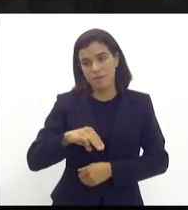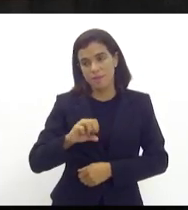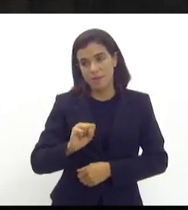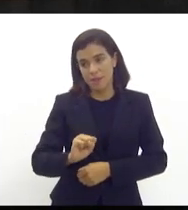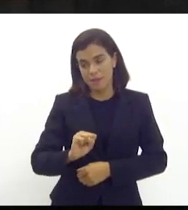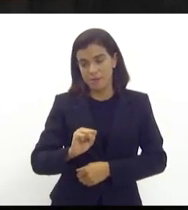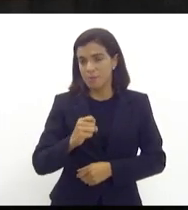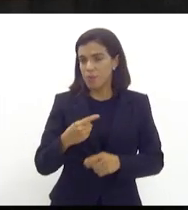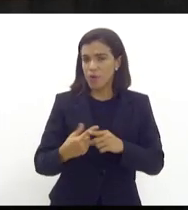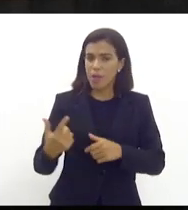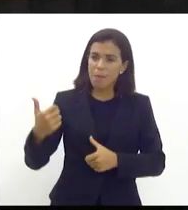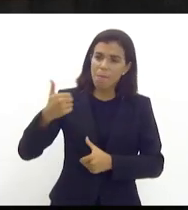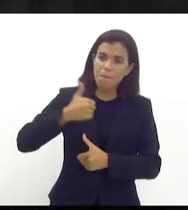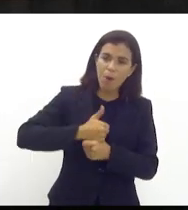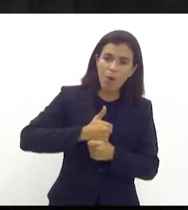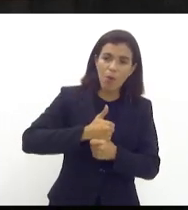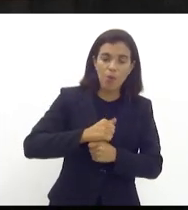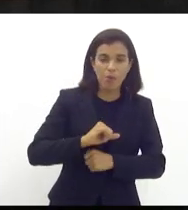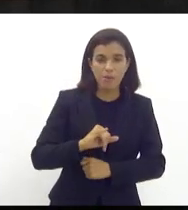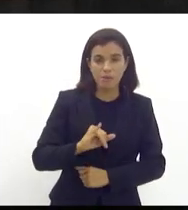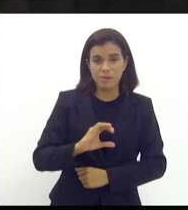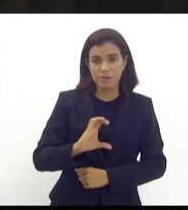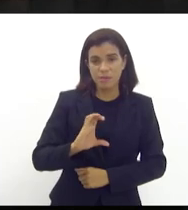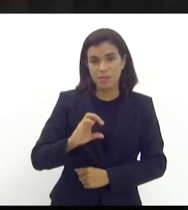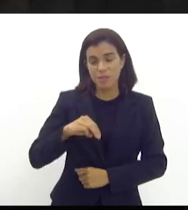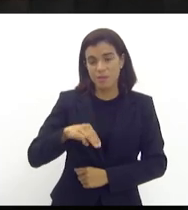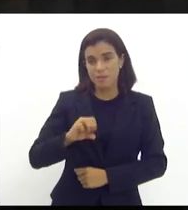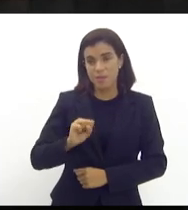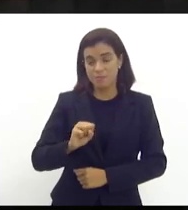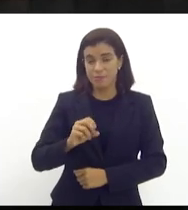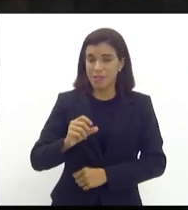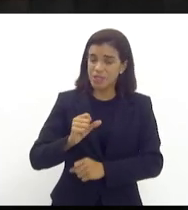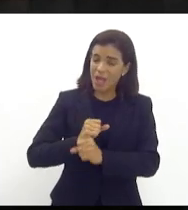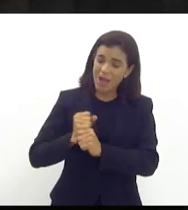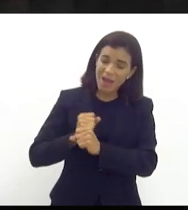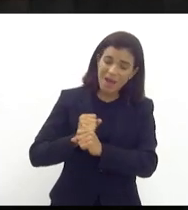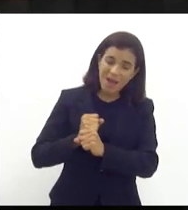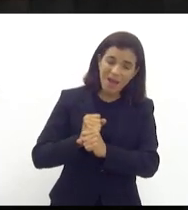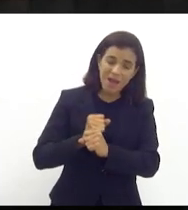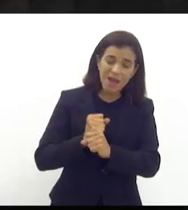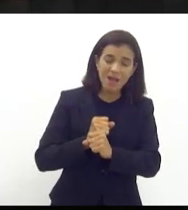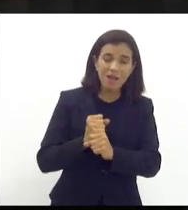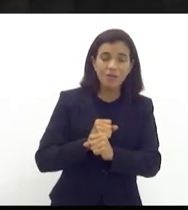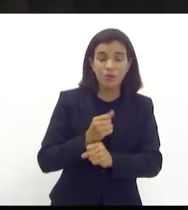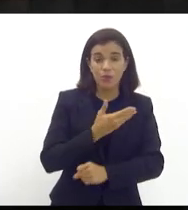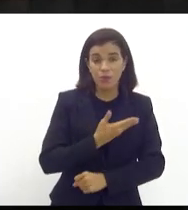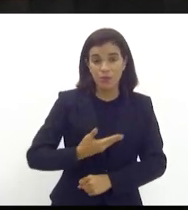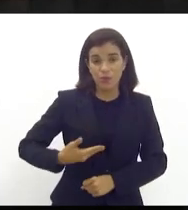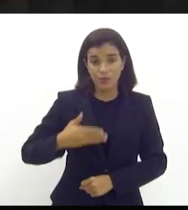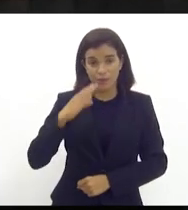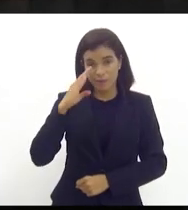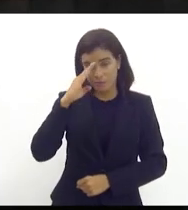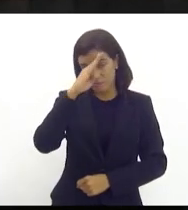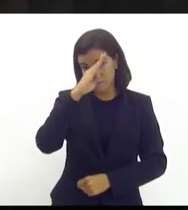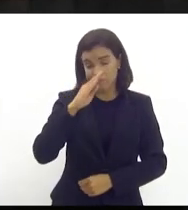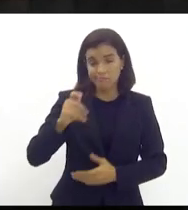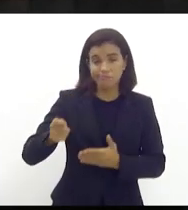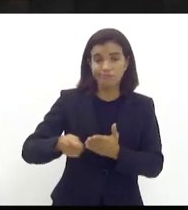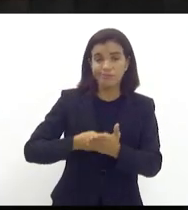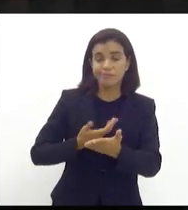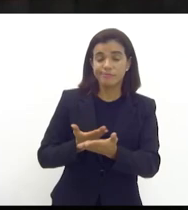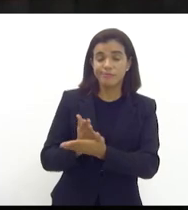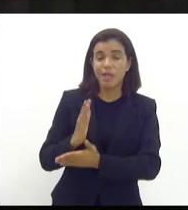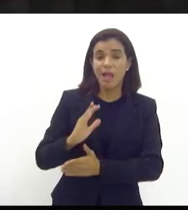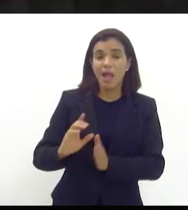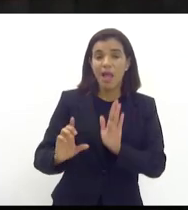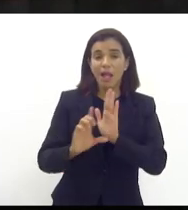Por que recompõe o ICMS? Que há tempo que o governo Bolsonaro promulgou as leis